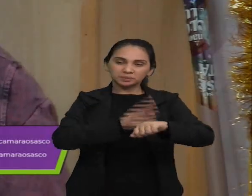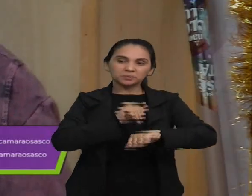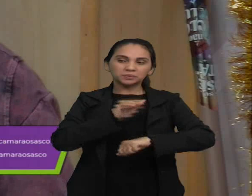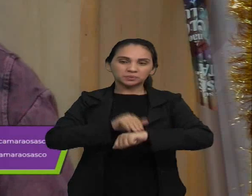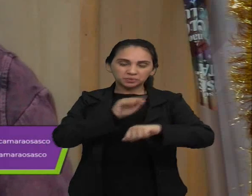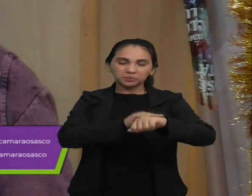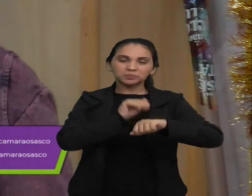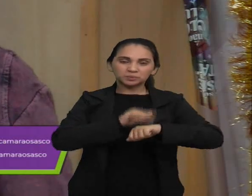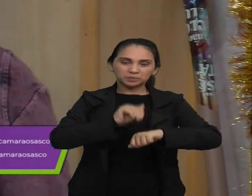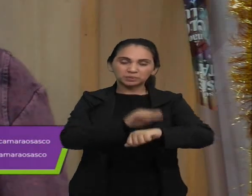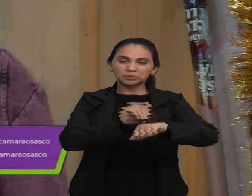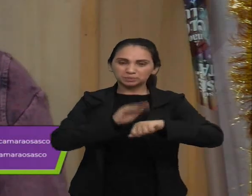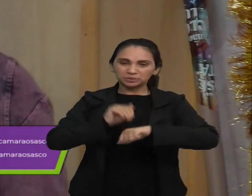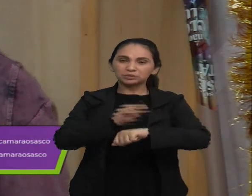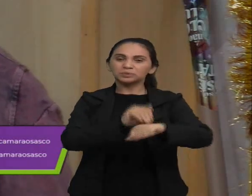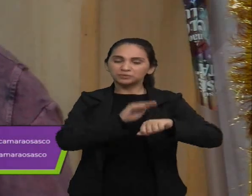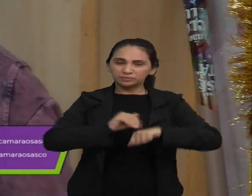cidades